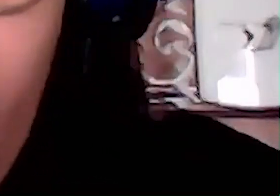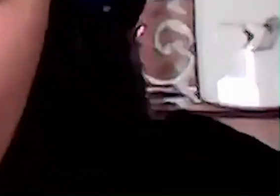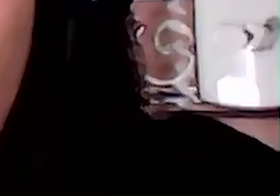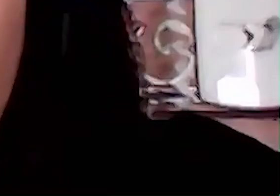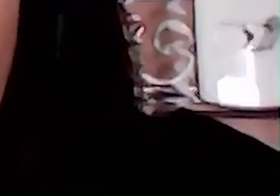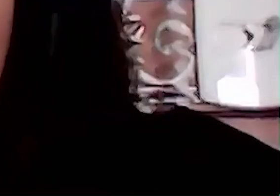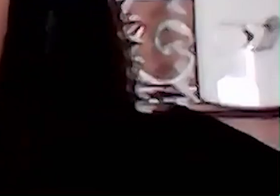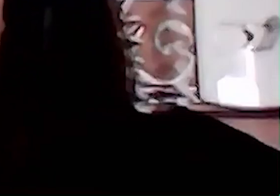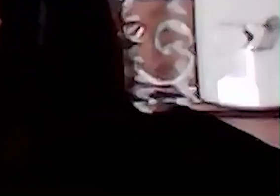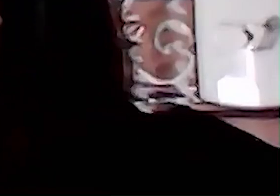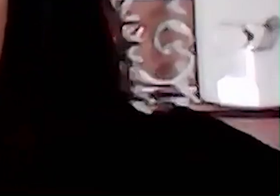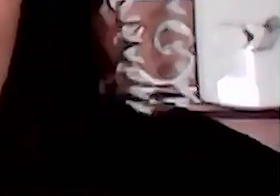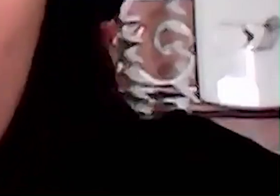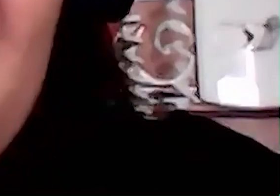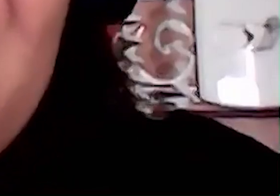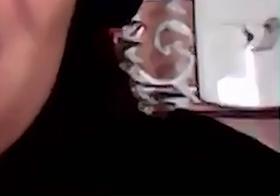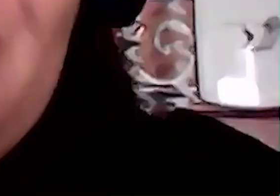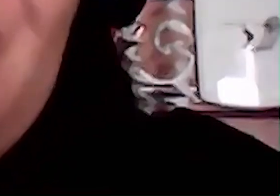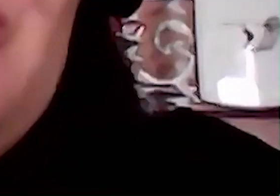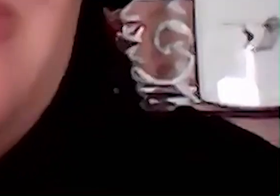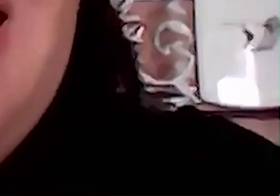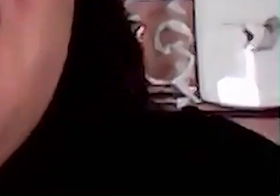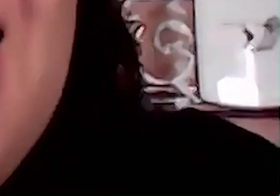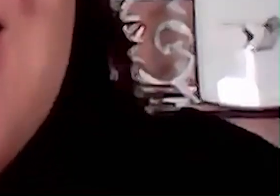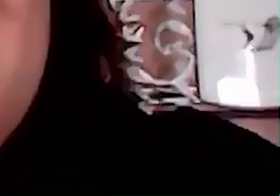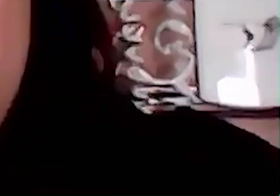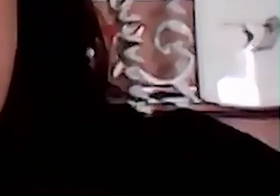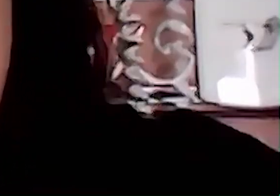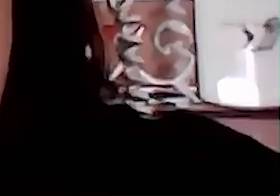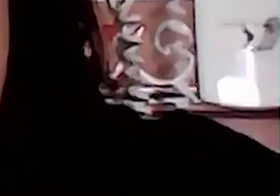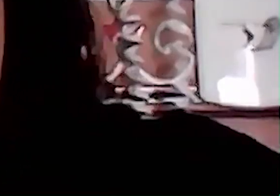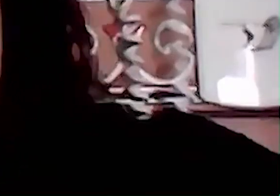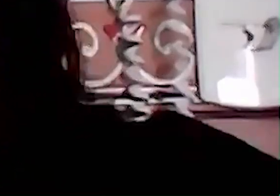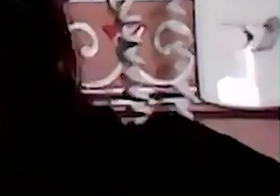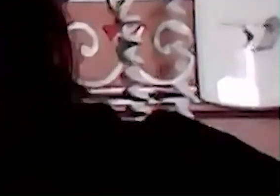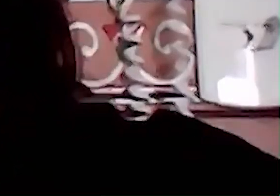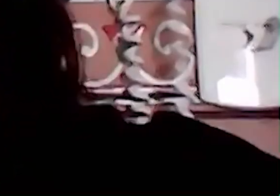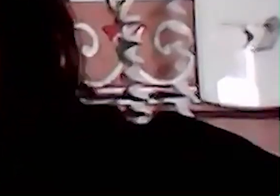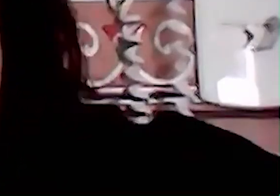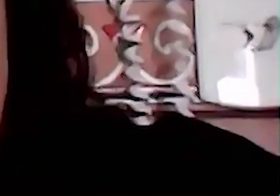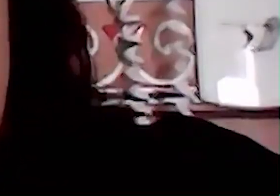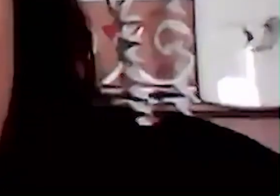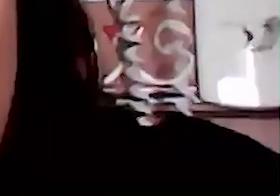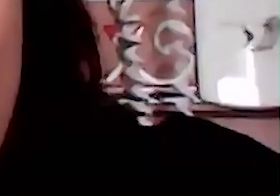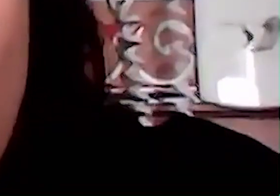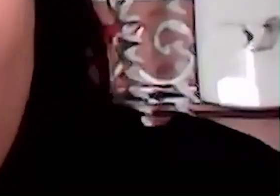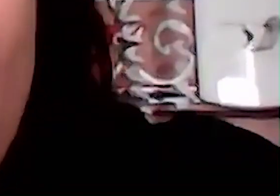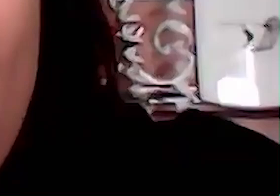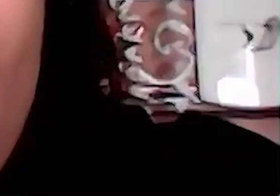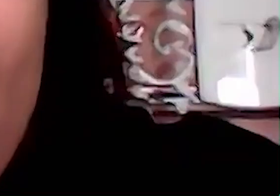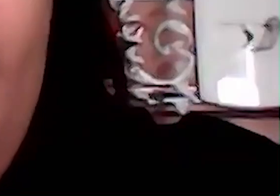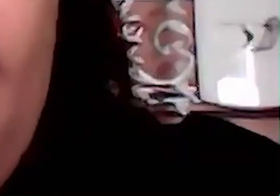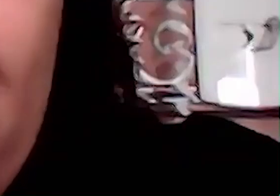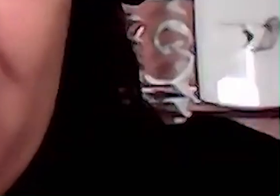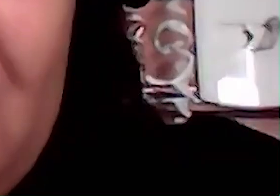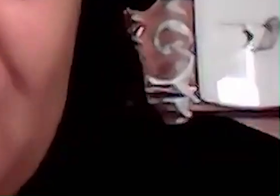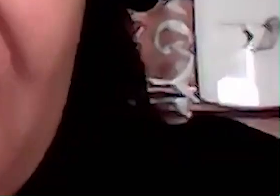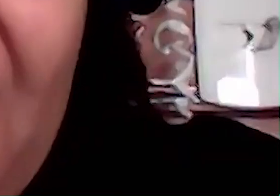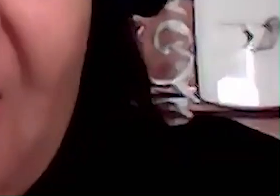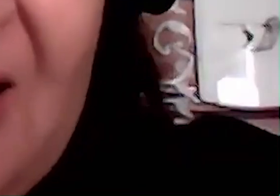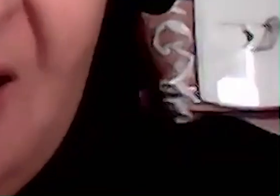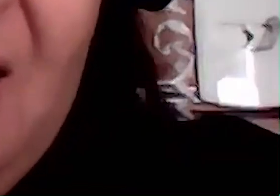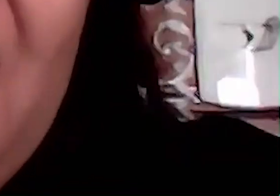positiva e é isso muito obrigada por toda essa riqueza que que é